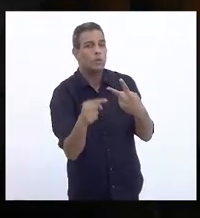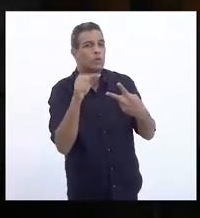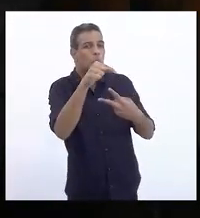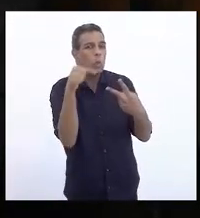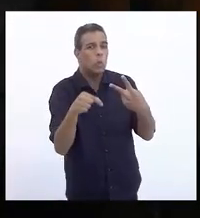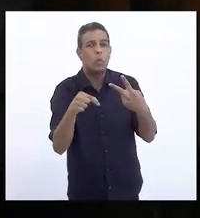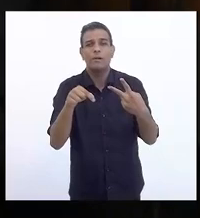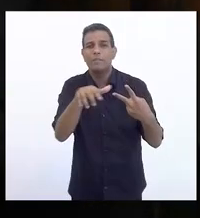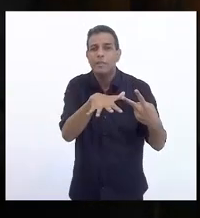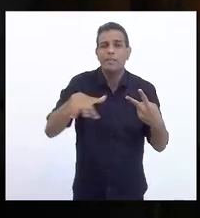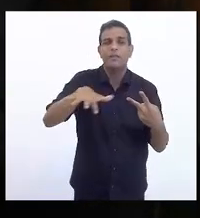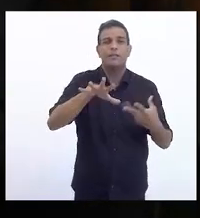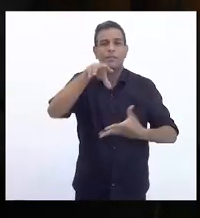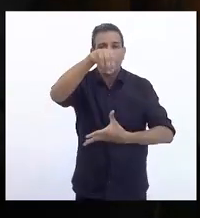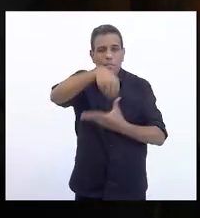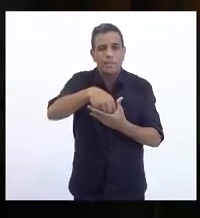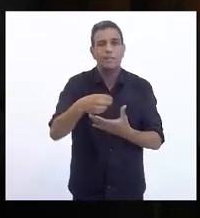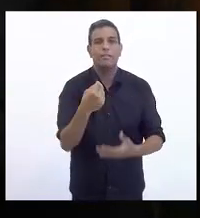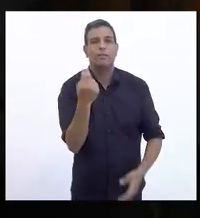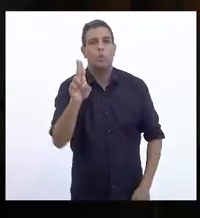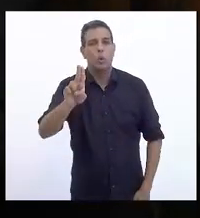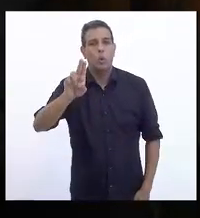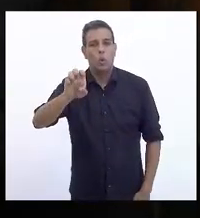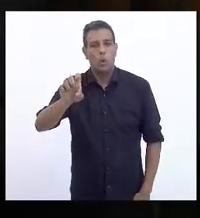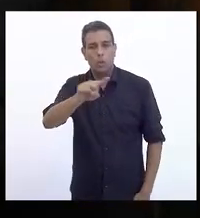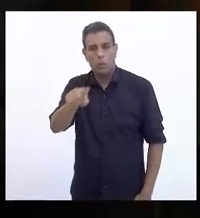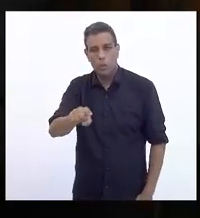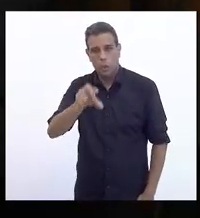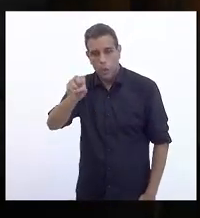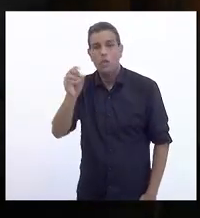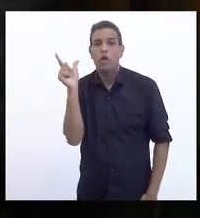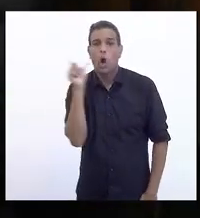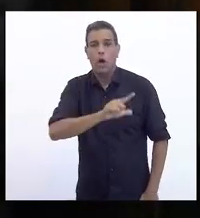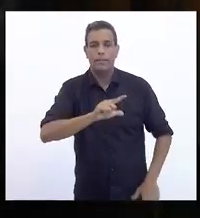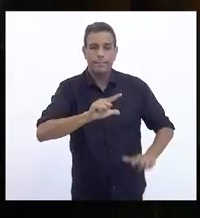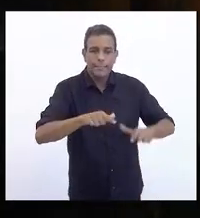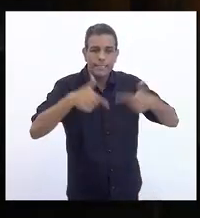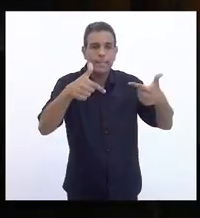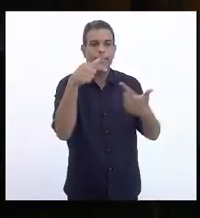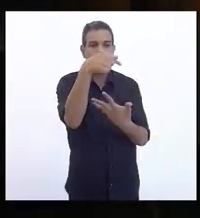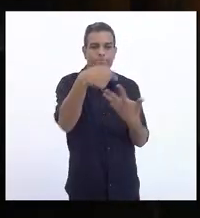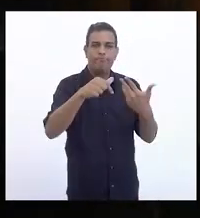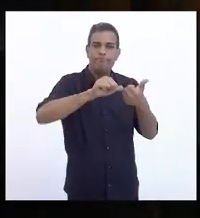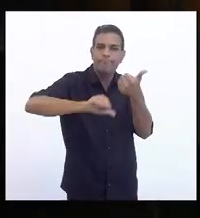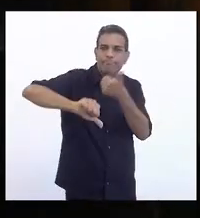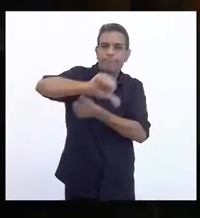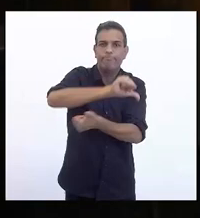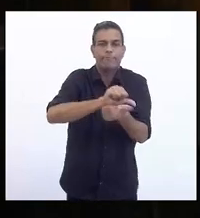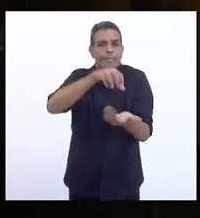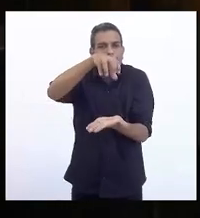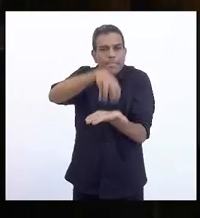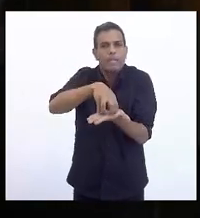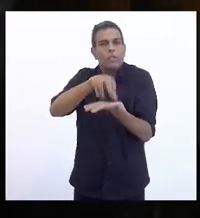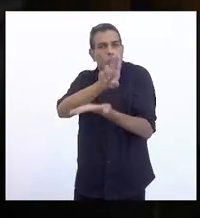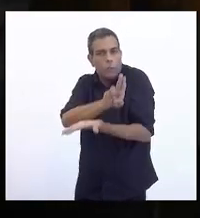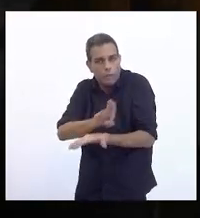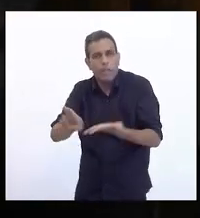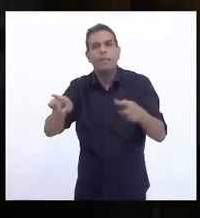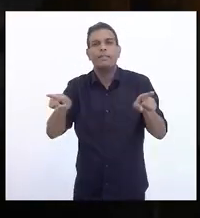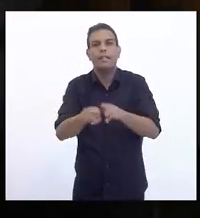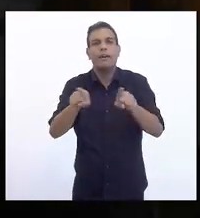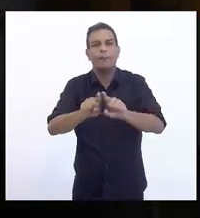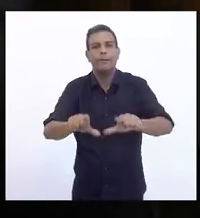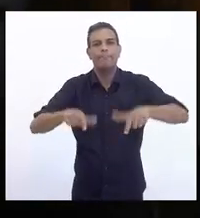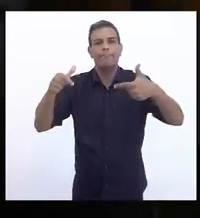duas únicas exigências, André, para que a UESO, segundo o Conselho Estadual de Educação, fosse transformada de centro universitário para